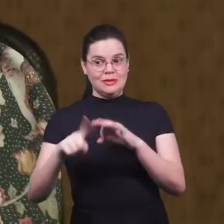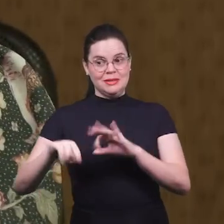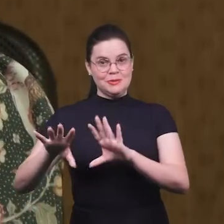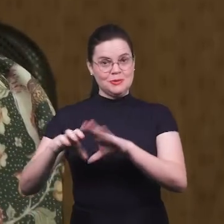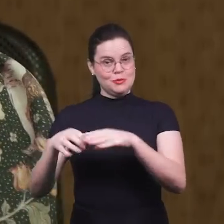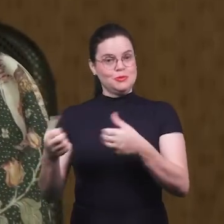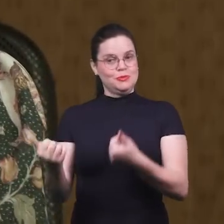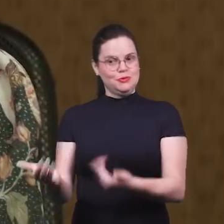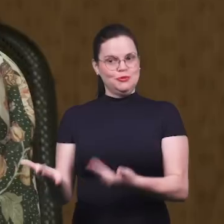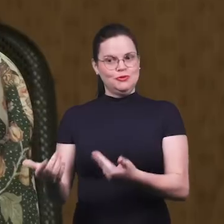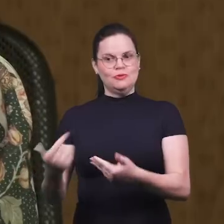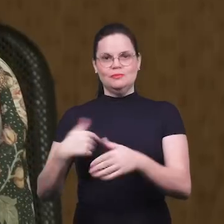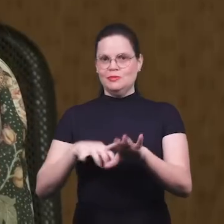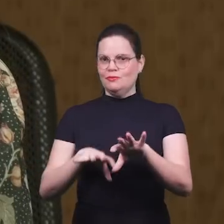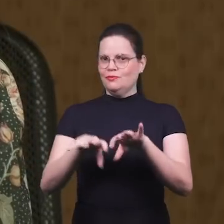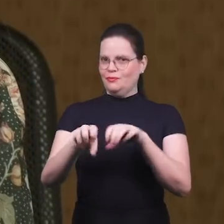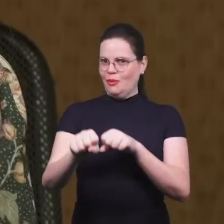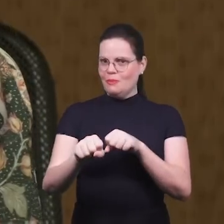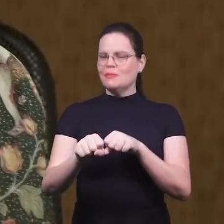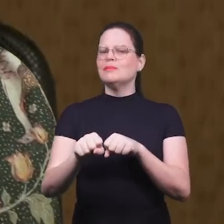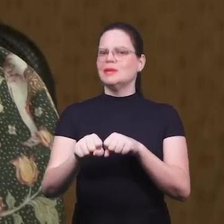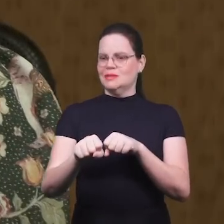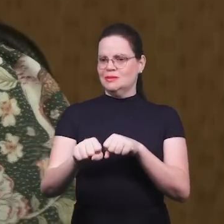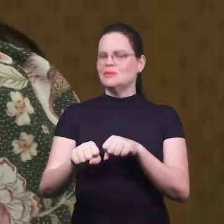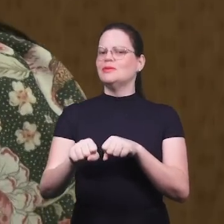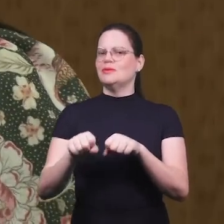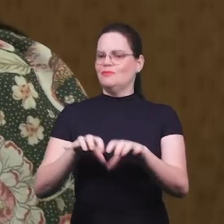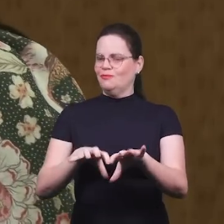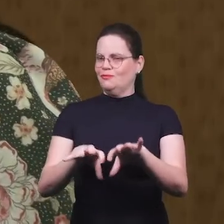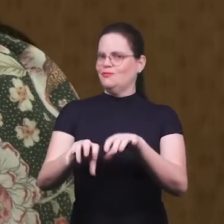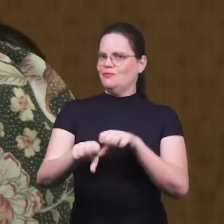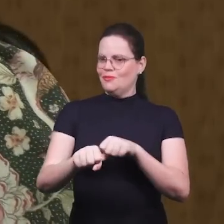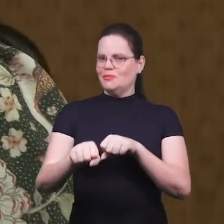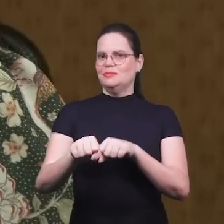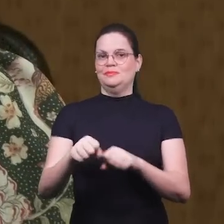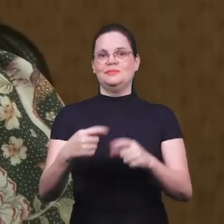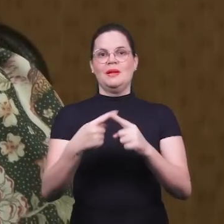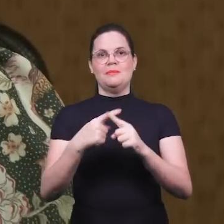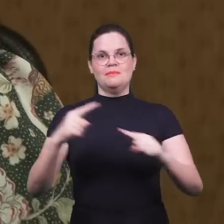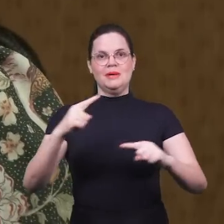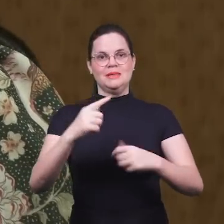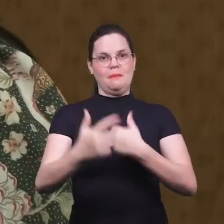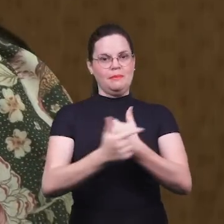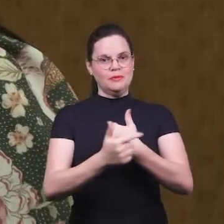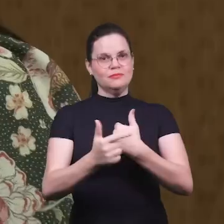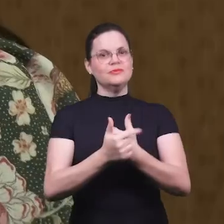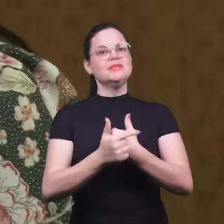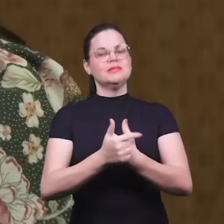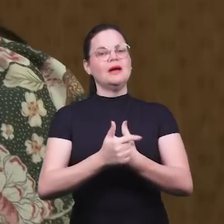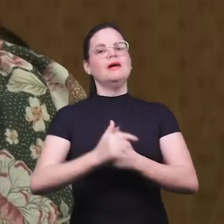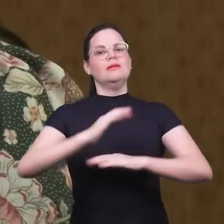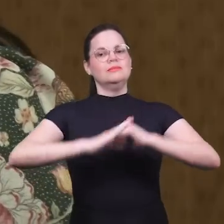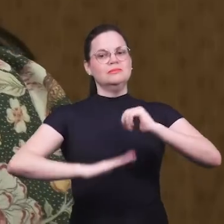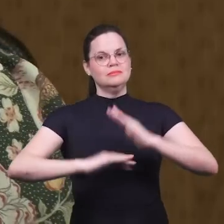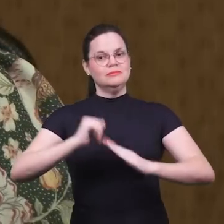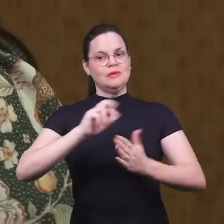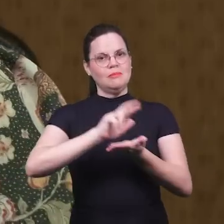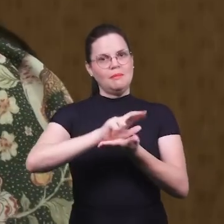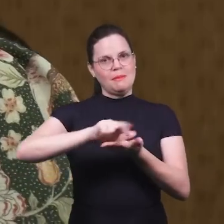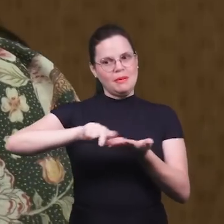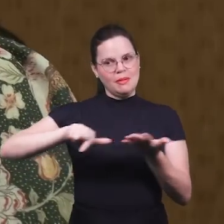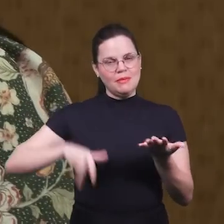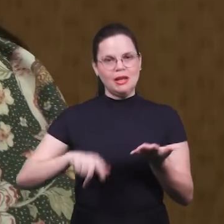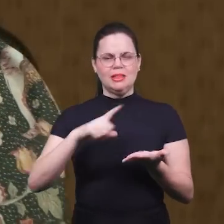com formações, que aprendi com o Léo semana passada, diferentes, carreiras e profissões diferentes também. Hoje aqui nós temos